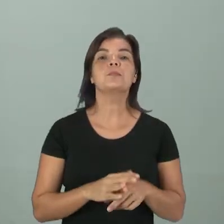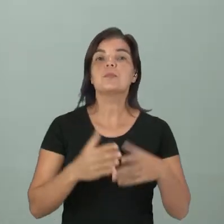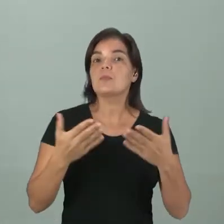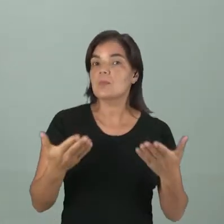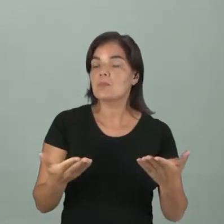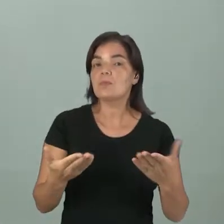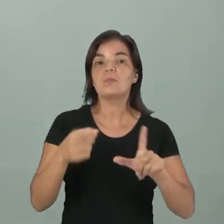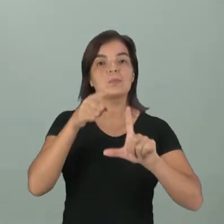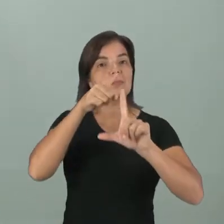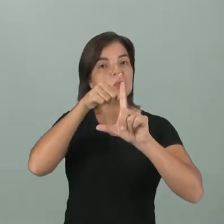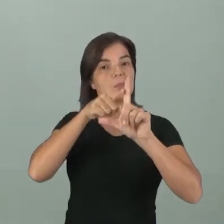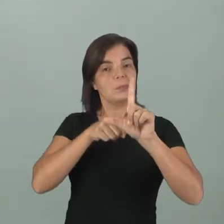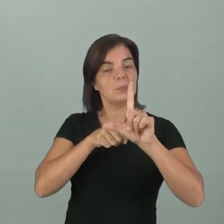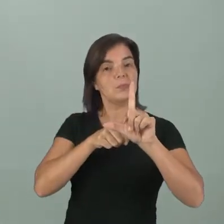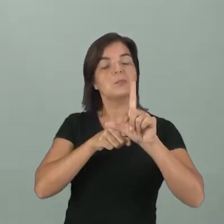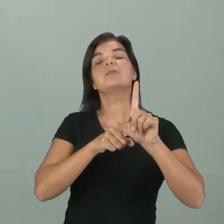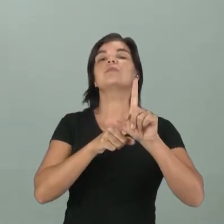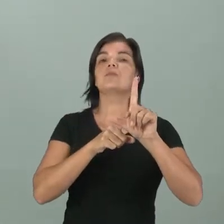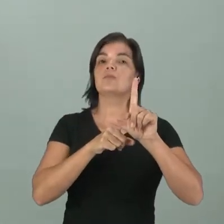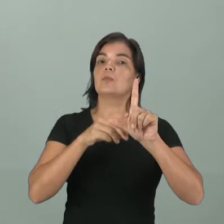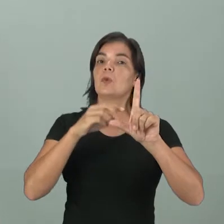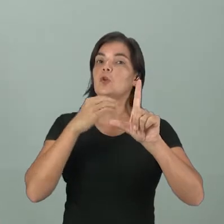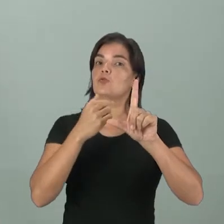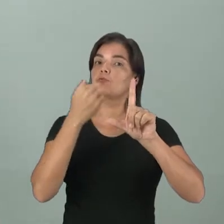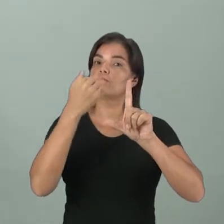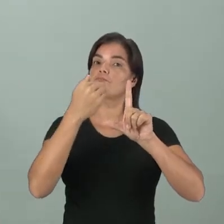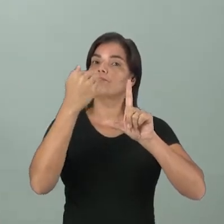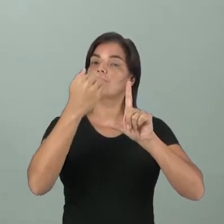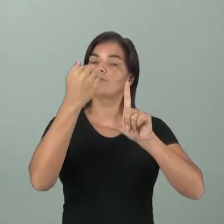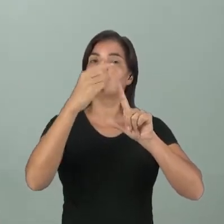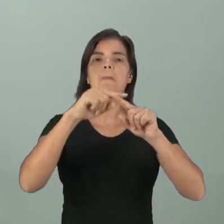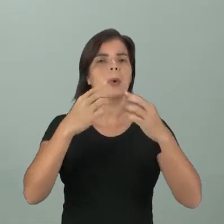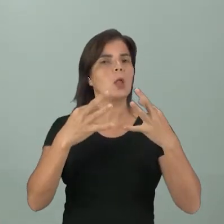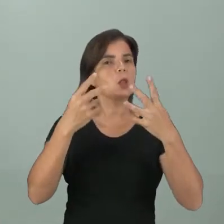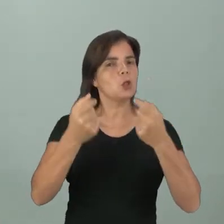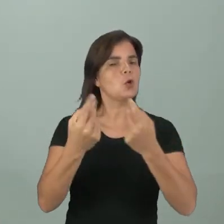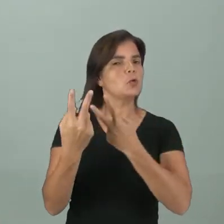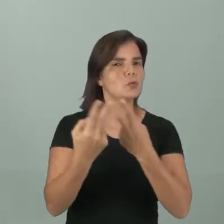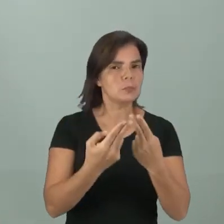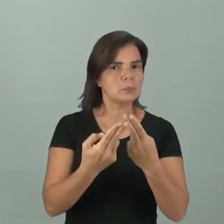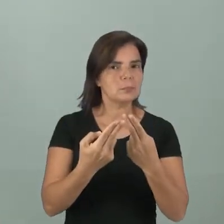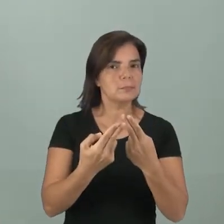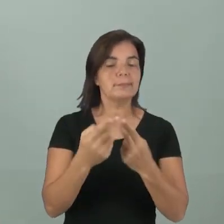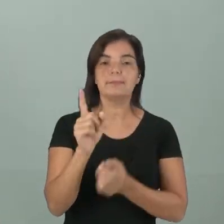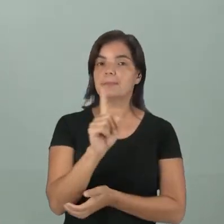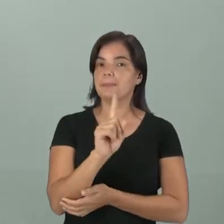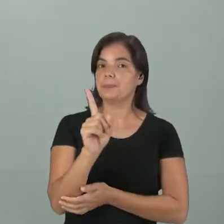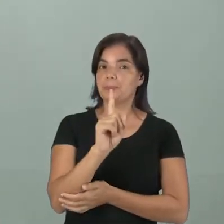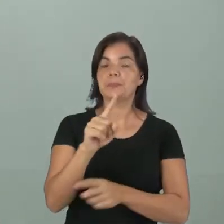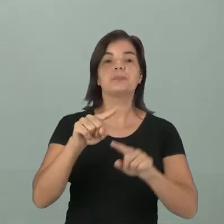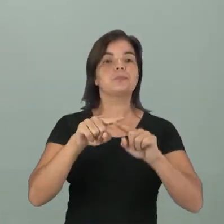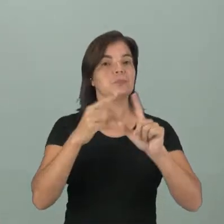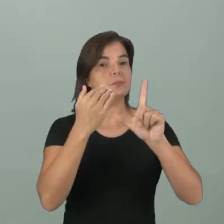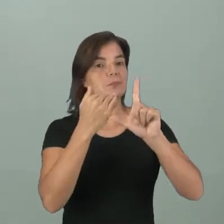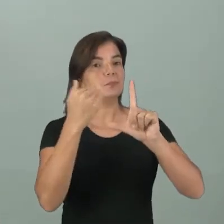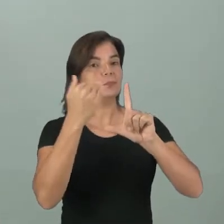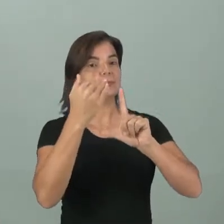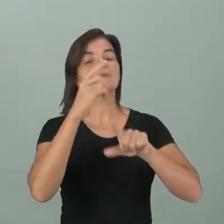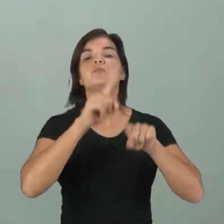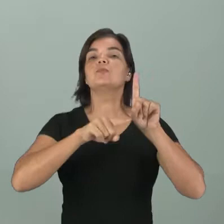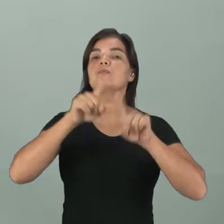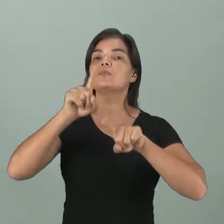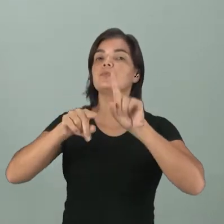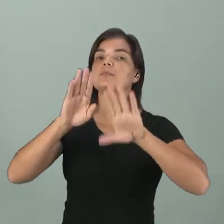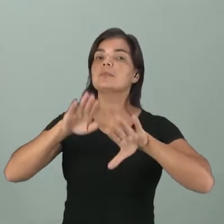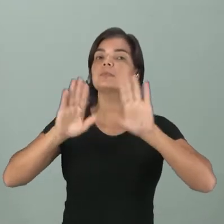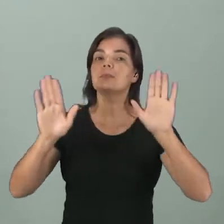bem. A nossa escala está aumentando de 1 em 1. Mas será que todas as escalas são iguais? Não. As escalas elas podem variar